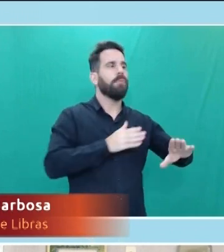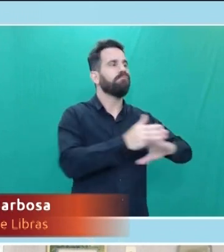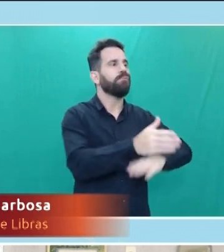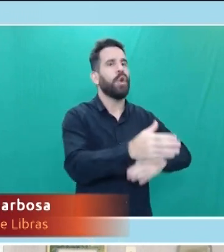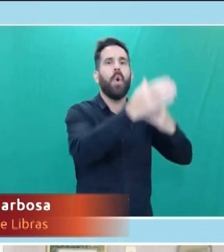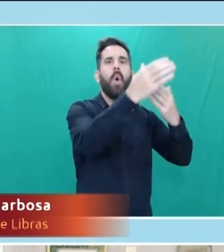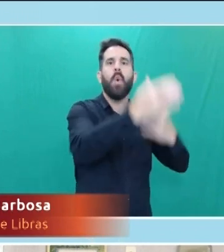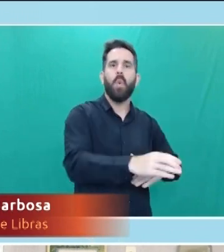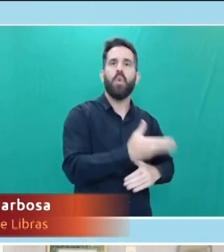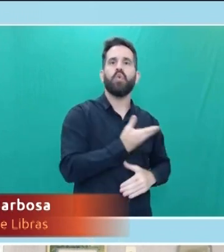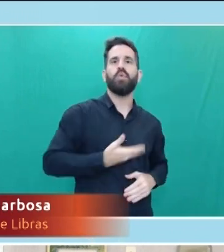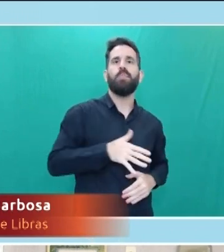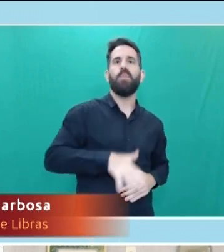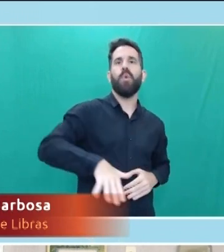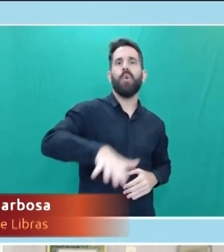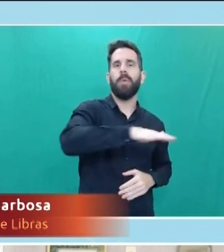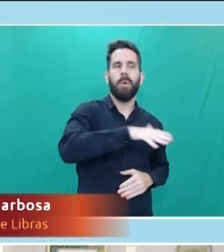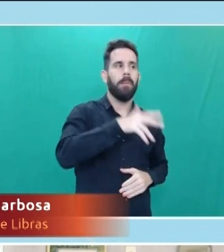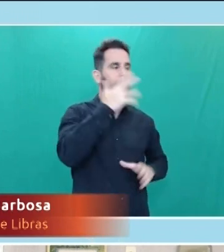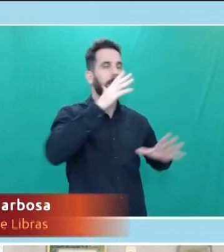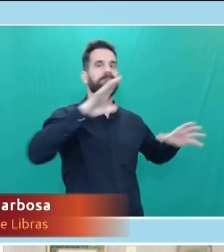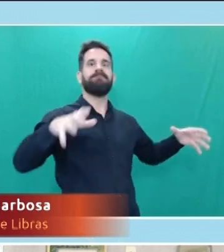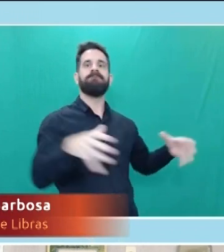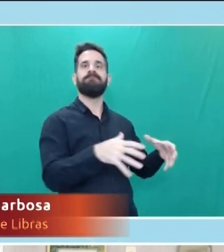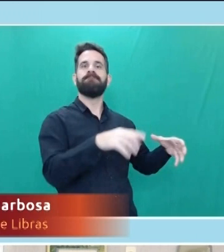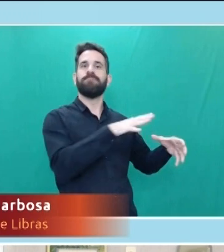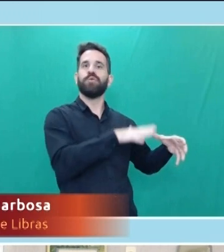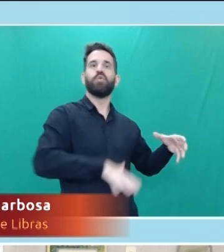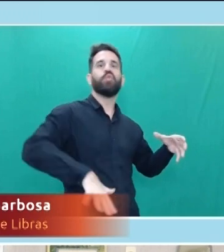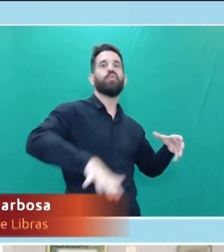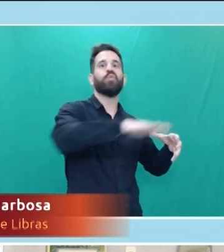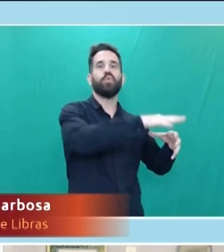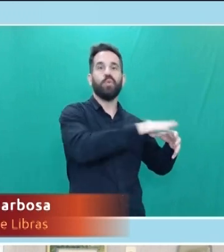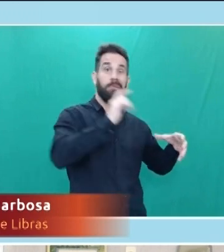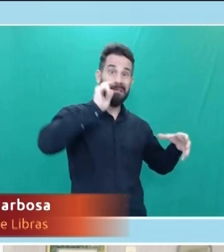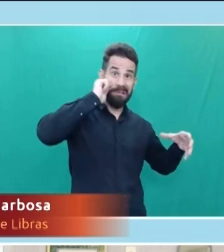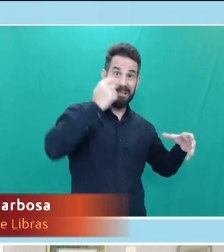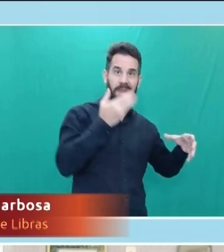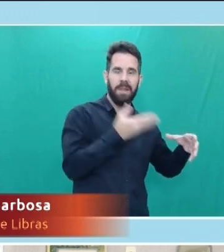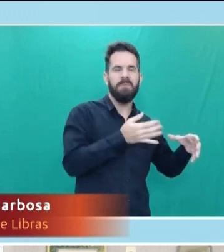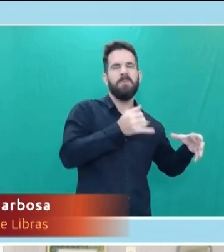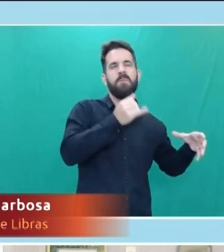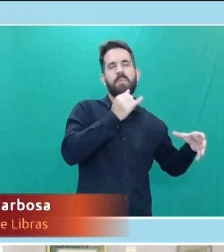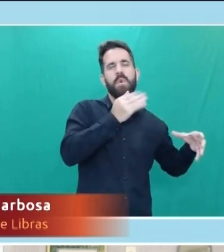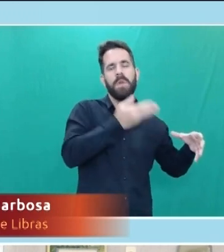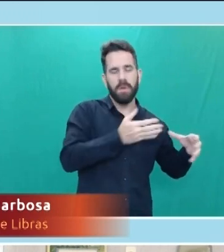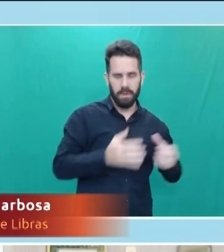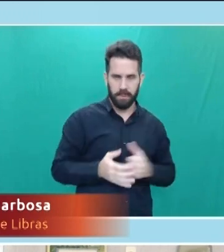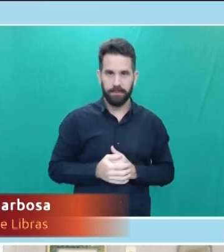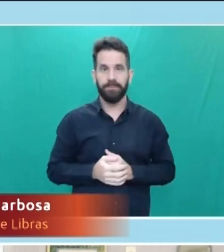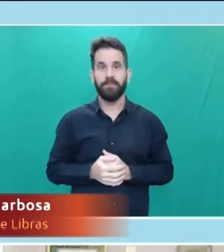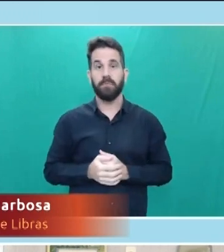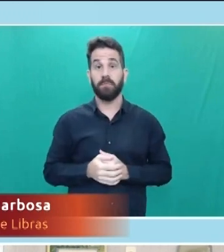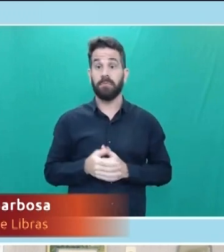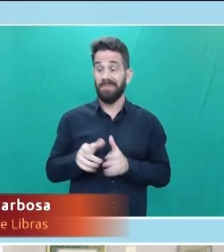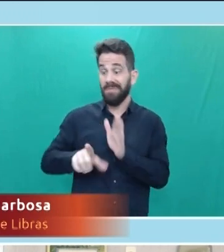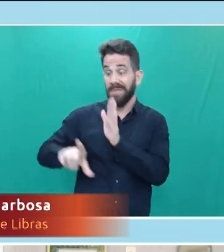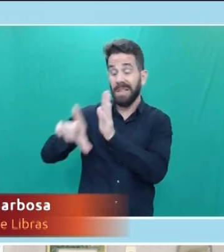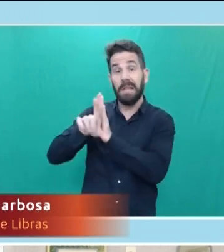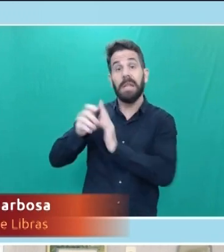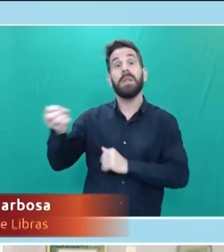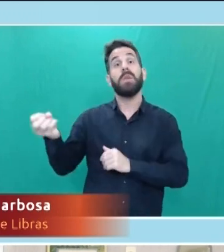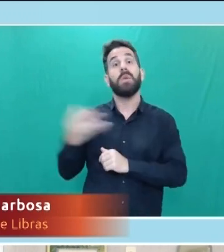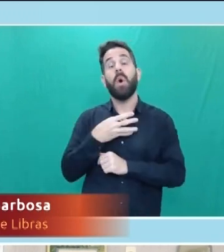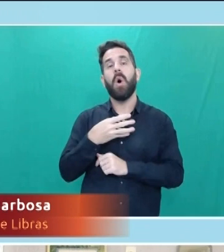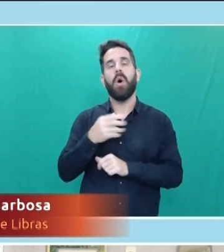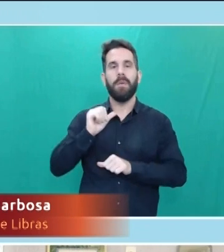toda a coletividade da população negra, por exemplo. Então, o que essa lei nova ela veio fazer? Ela